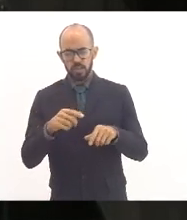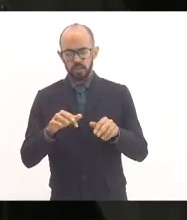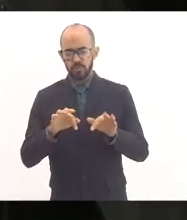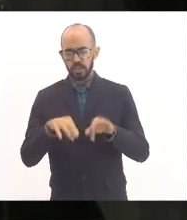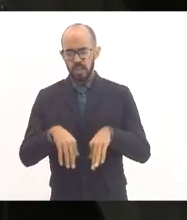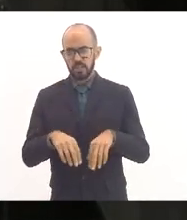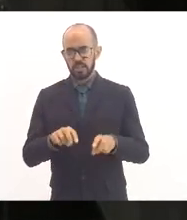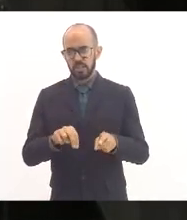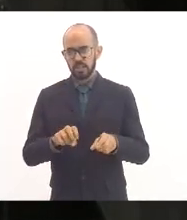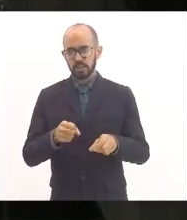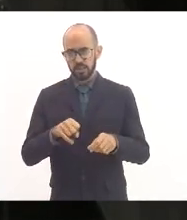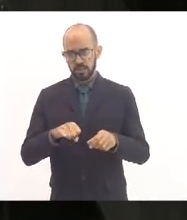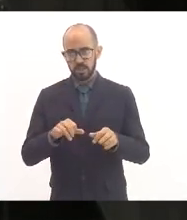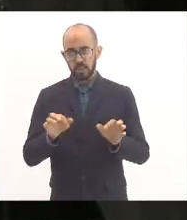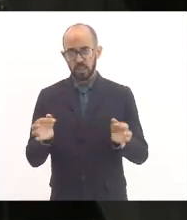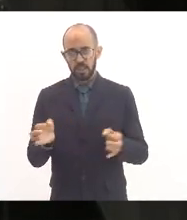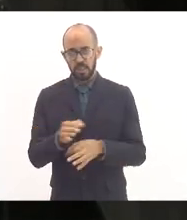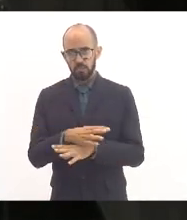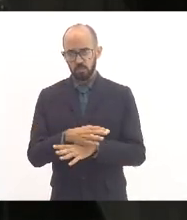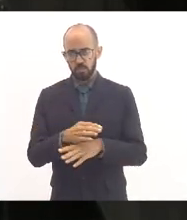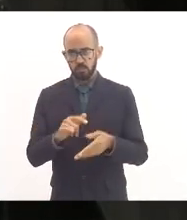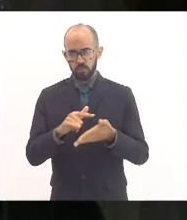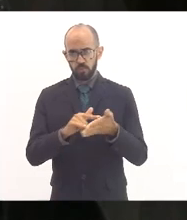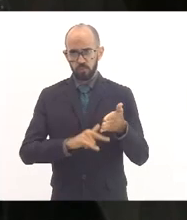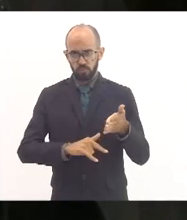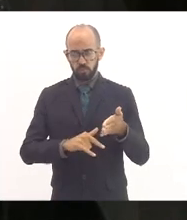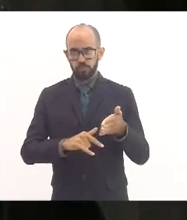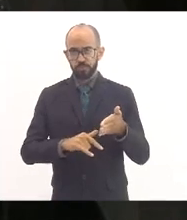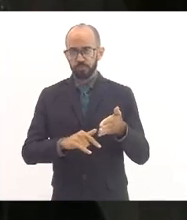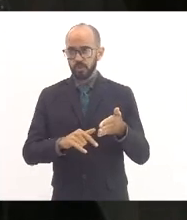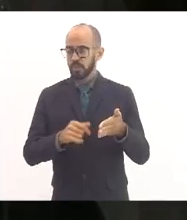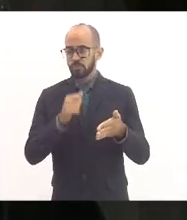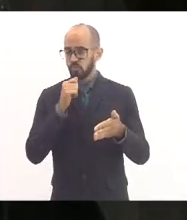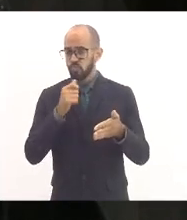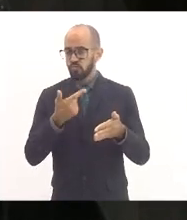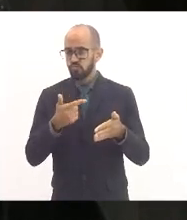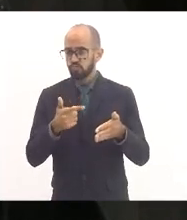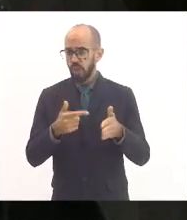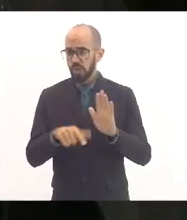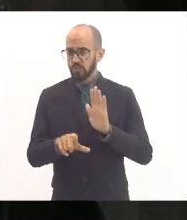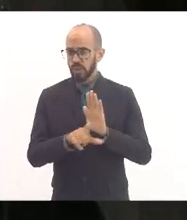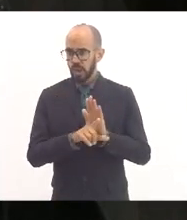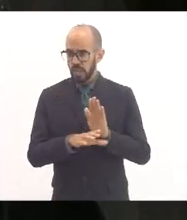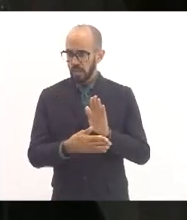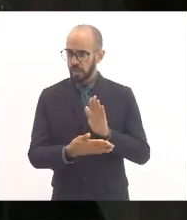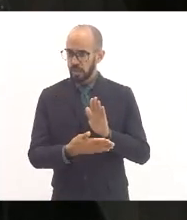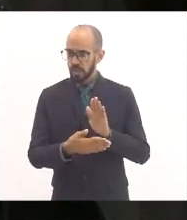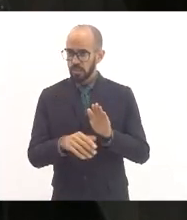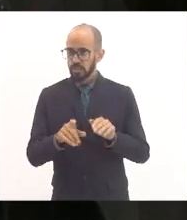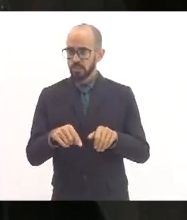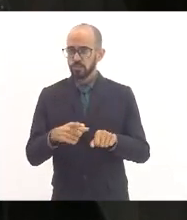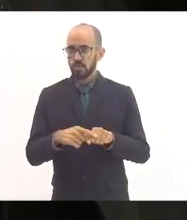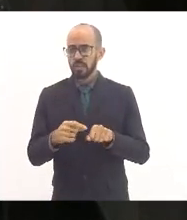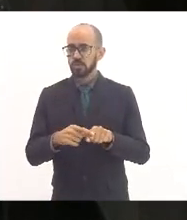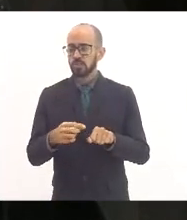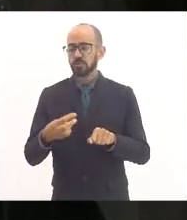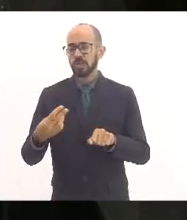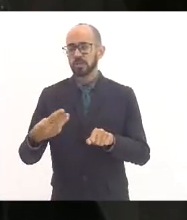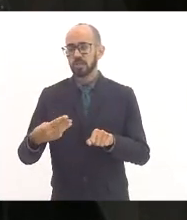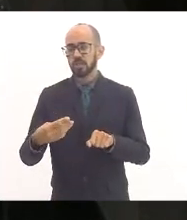laudo e não tem essa previsão atual Inclusive essa é uma previsão do artigo 3º da Lei